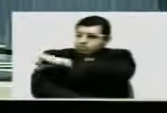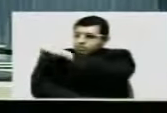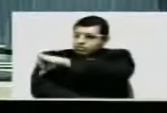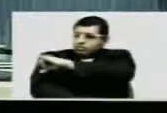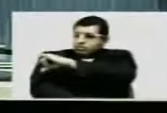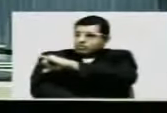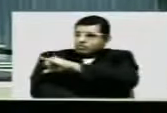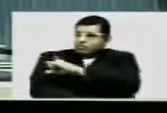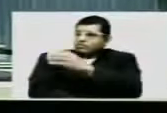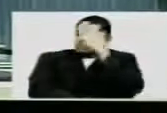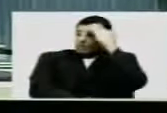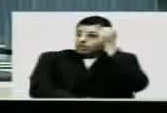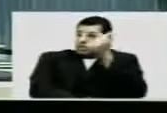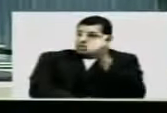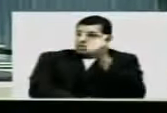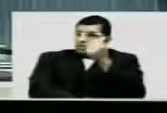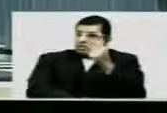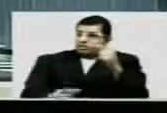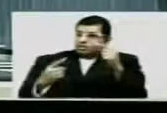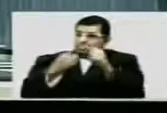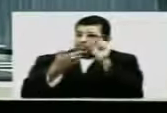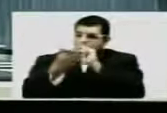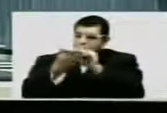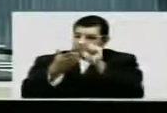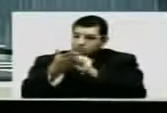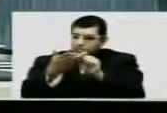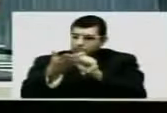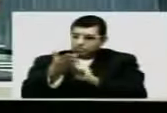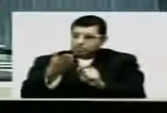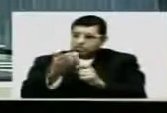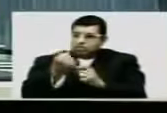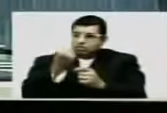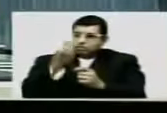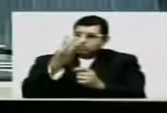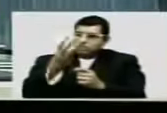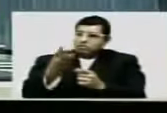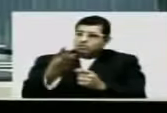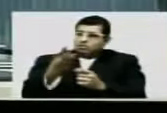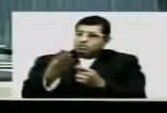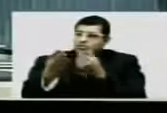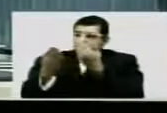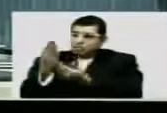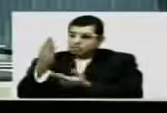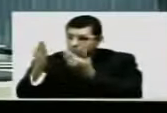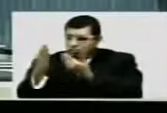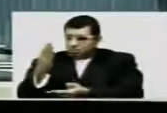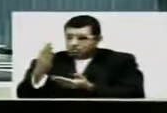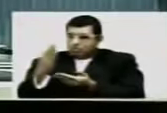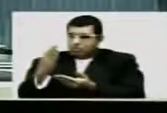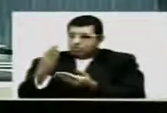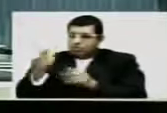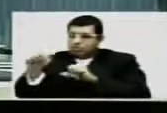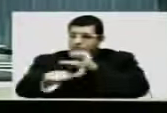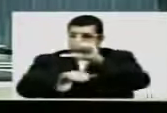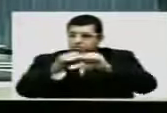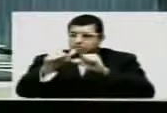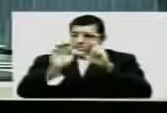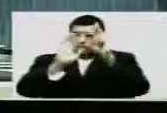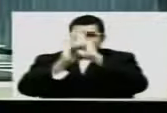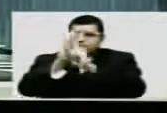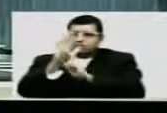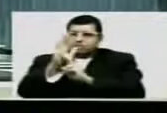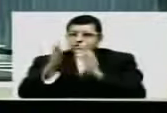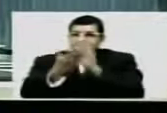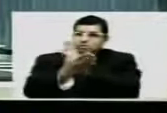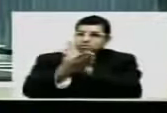Janeiro sabe na ponta do lápis quanto é que perderá mudadas as regras